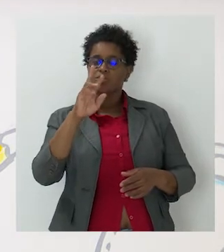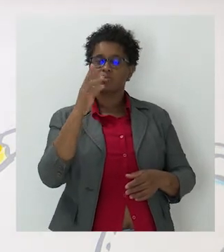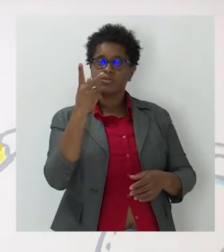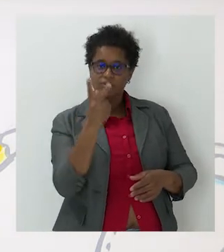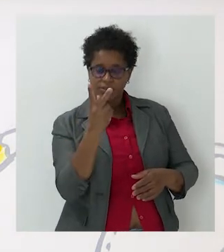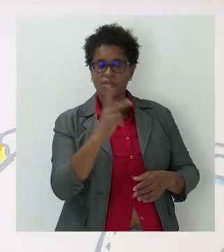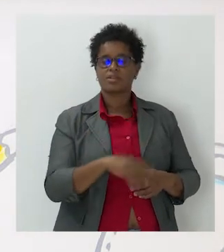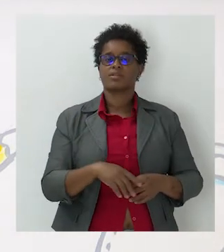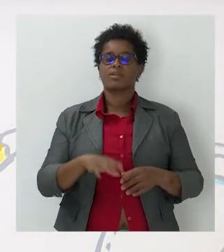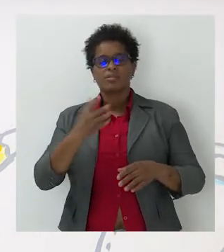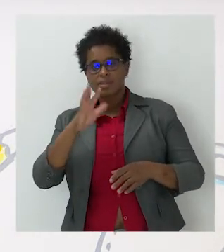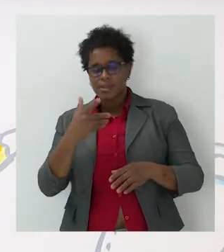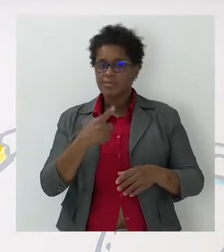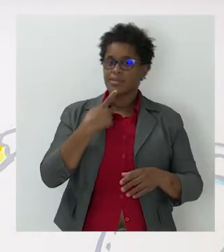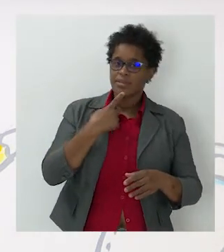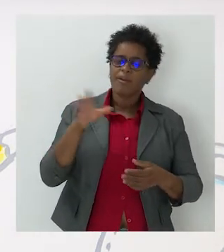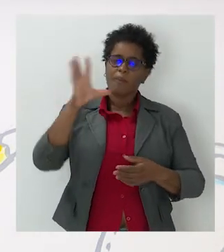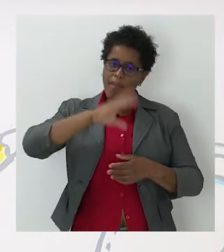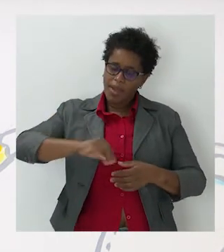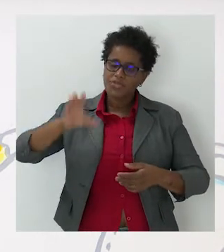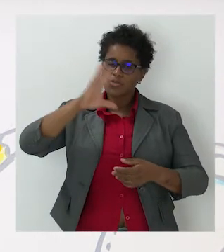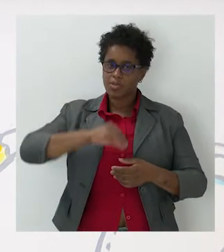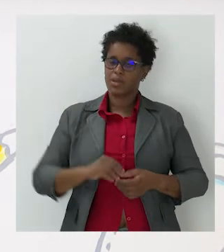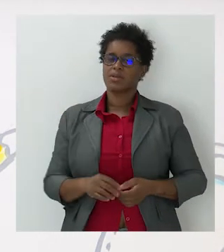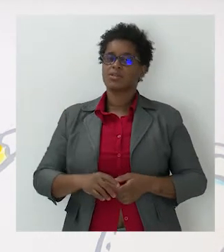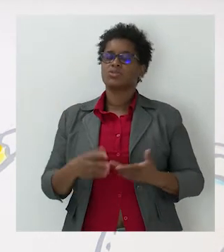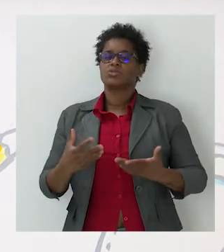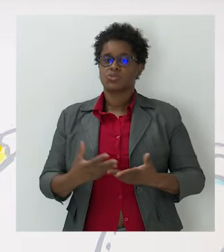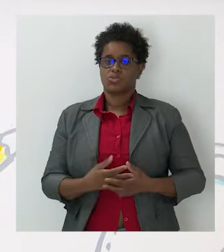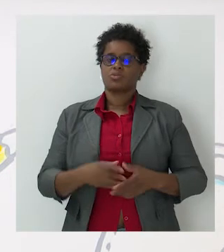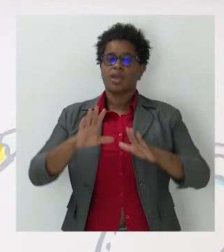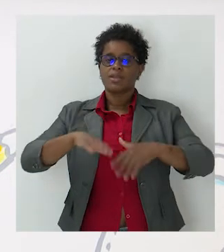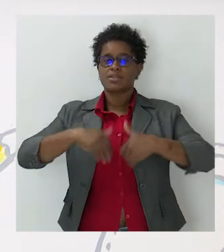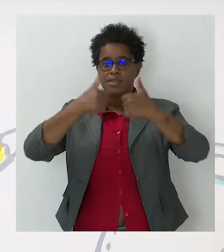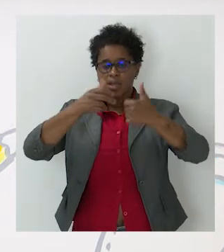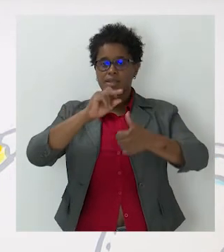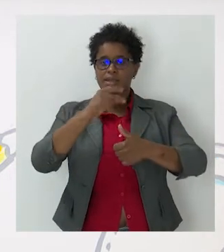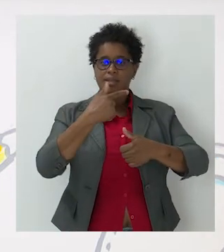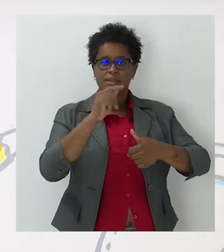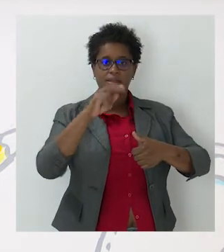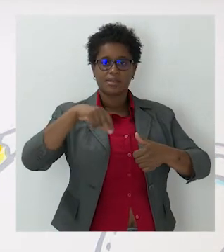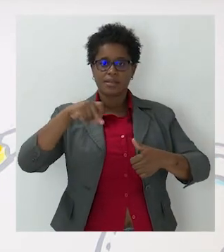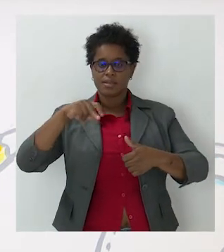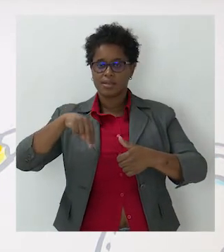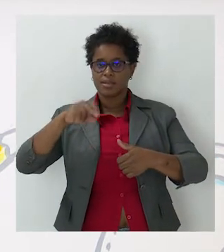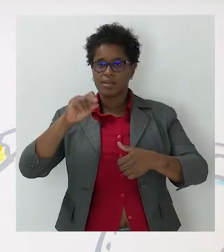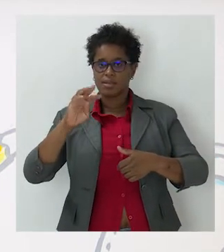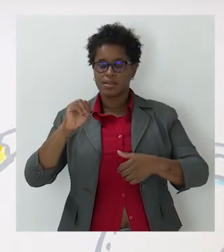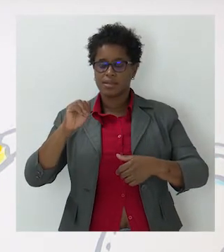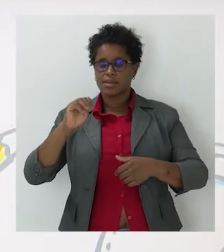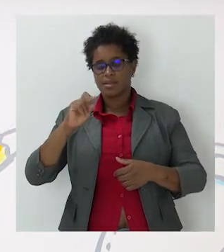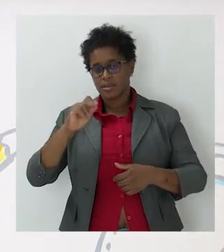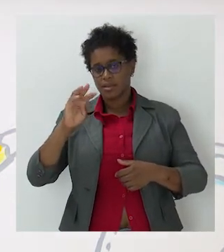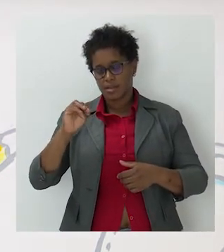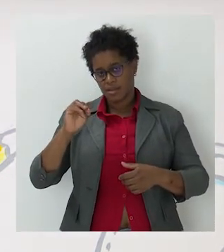compreender mais e mais sobre a cidade de Atenas. Portanto,